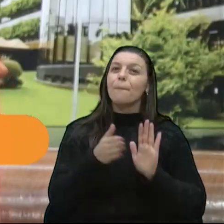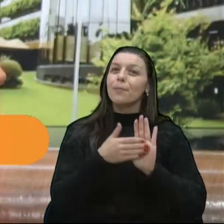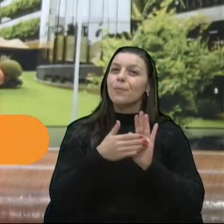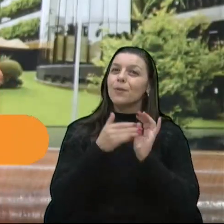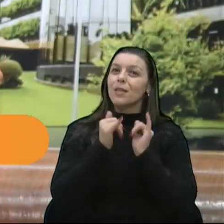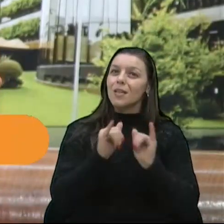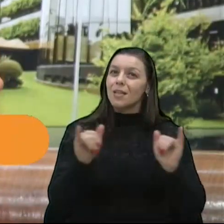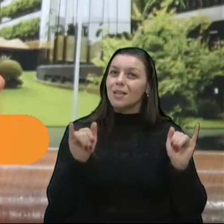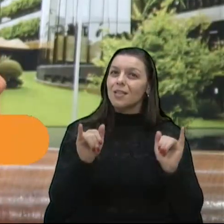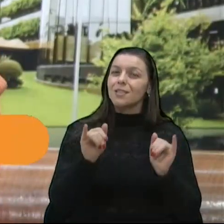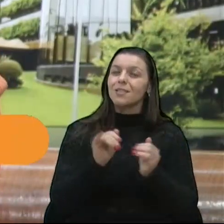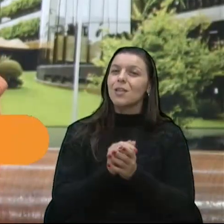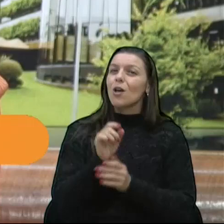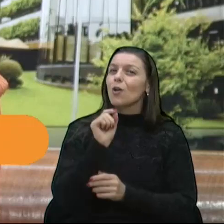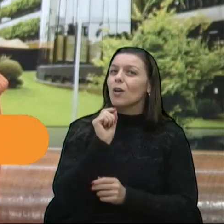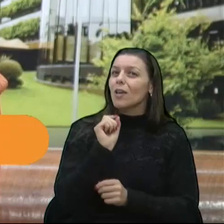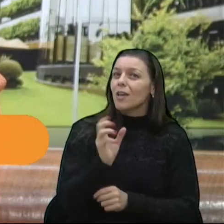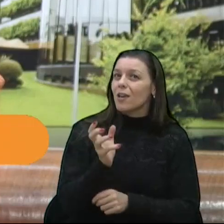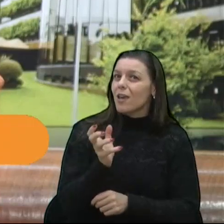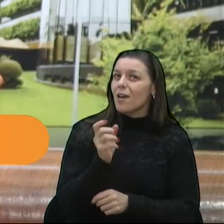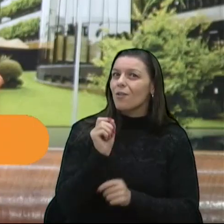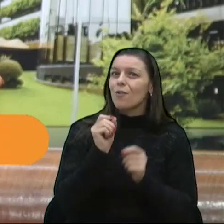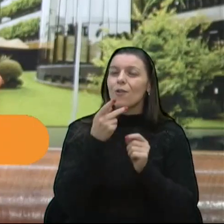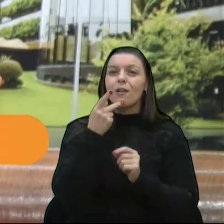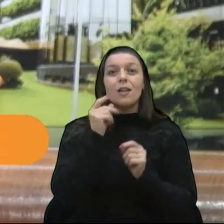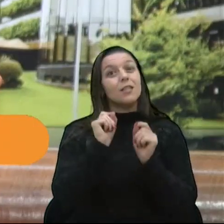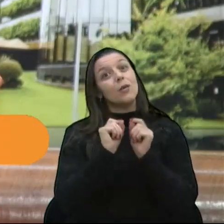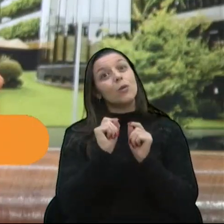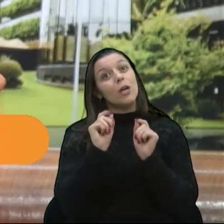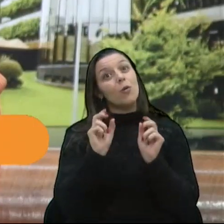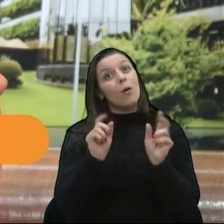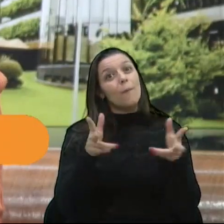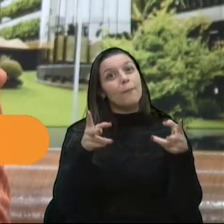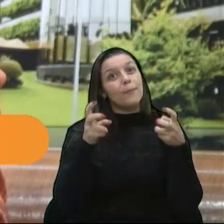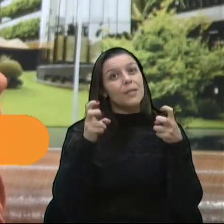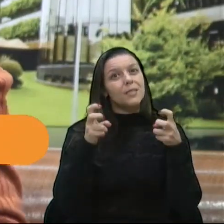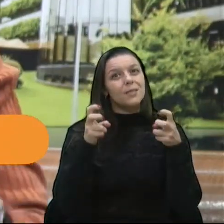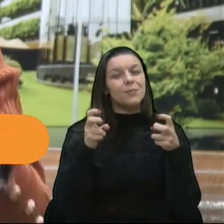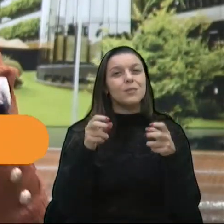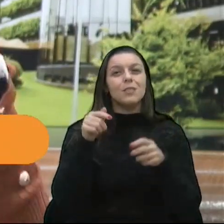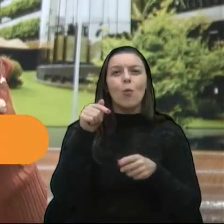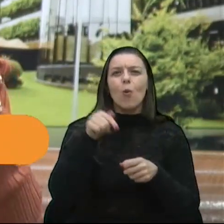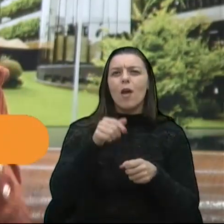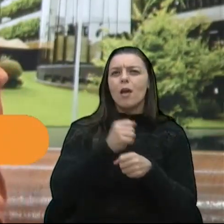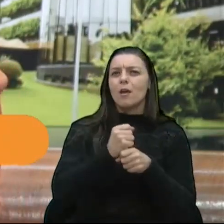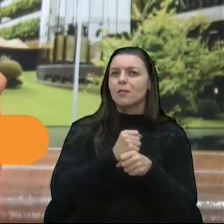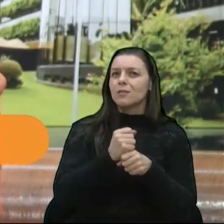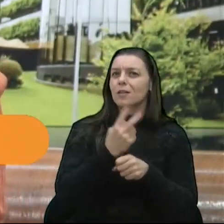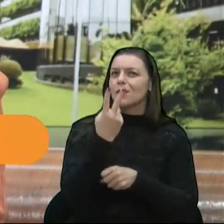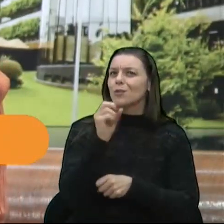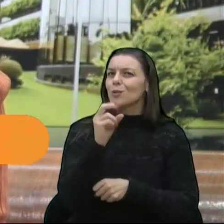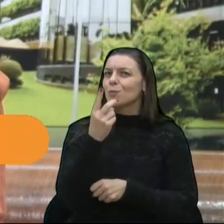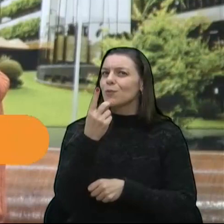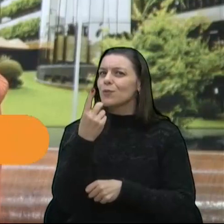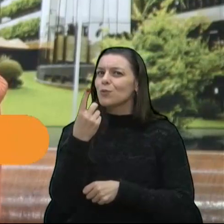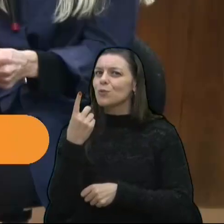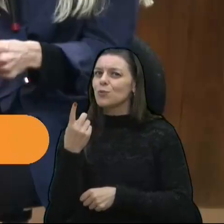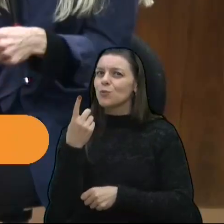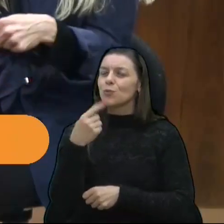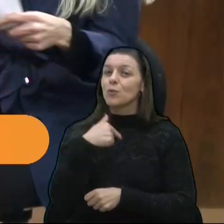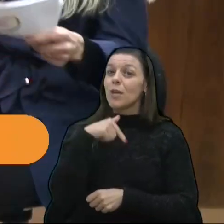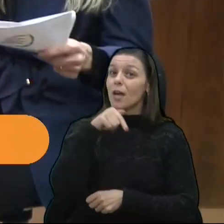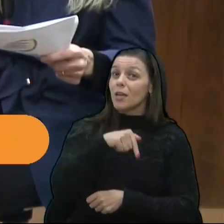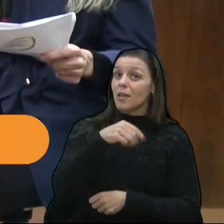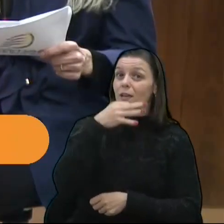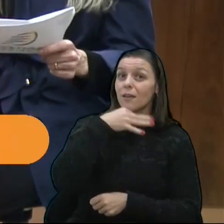né? Então, gostaria de ouvir todos vocês falando um pouquinho sobre essas perspectivas para esse ano ou daqui adiante. E aqui em Caxias do Sul a